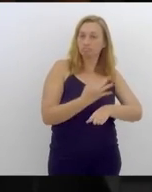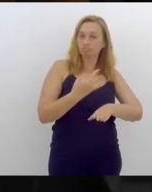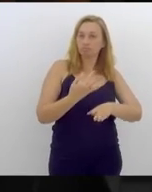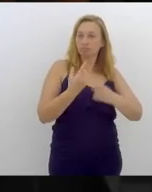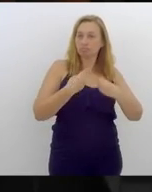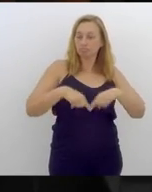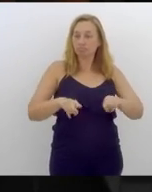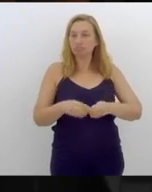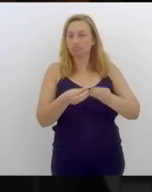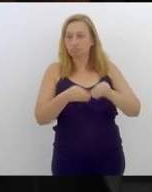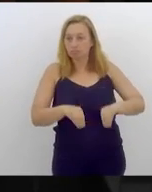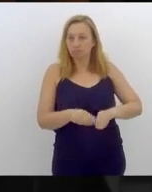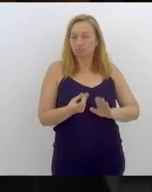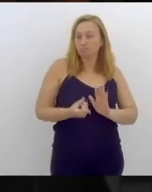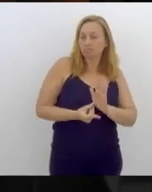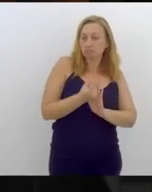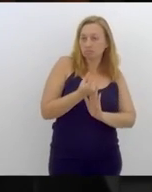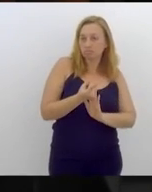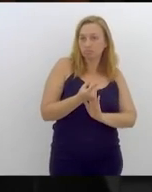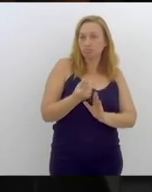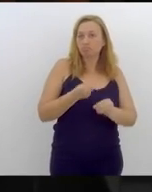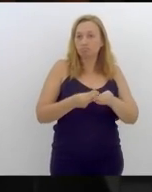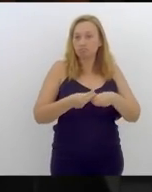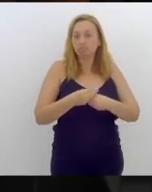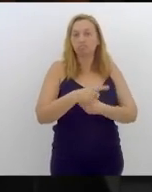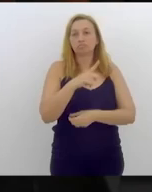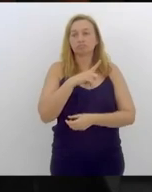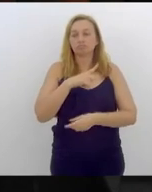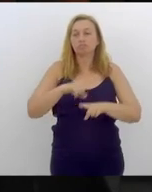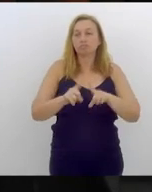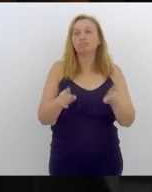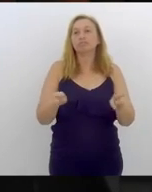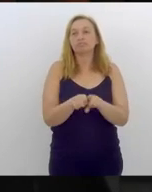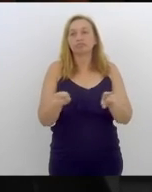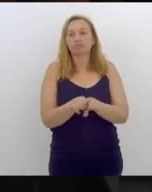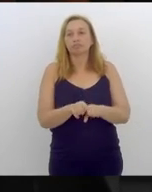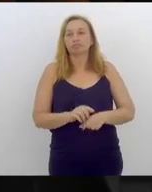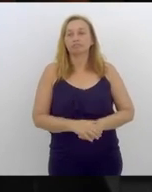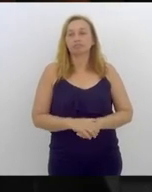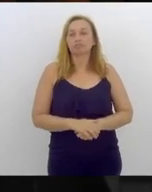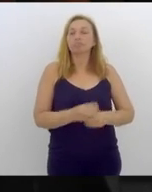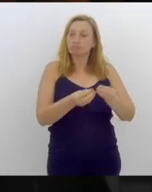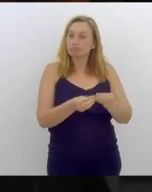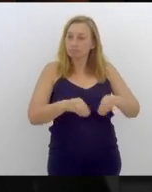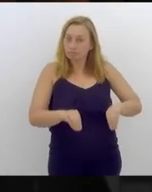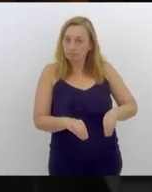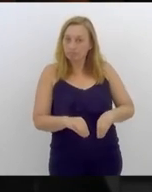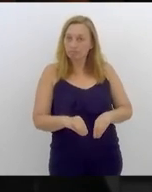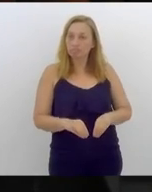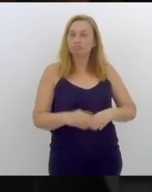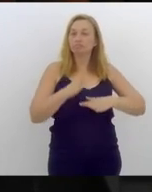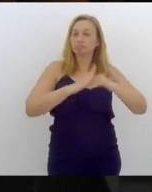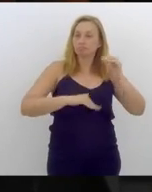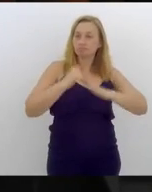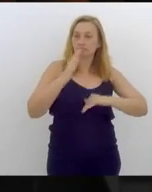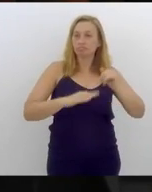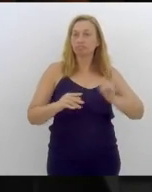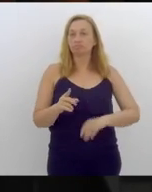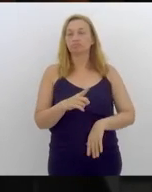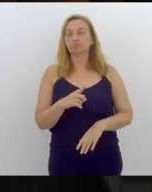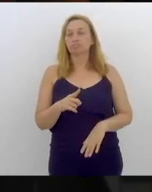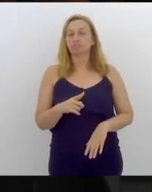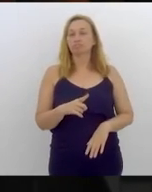prejuízo financeiro que os municípios vão enfrentar mas também ao prejuízo aos profissionais e as redes